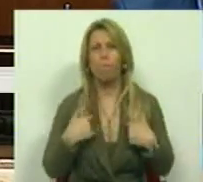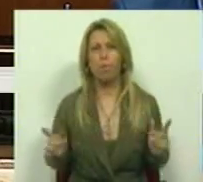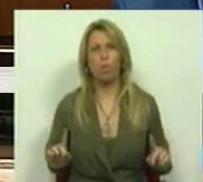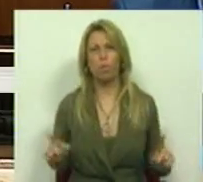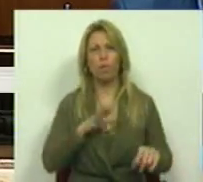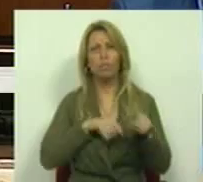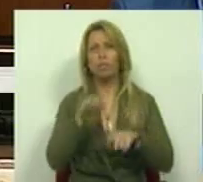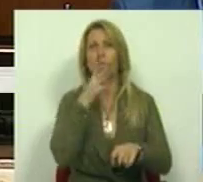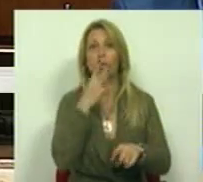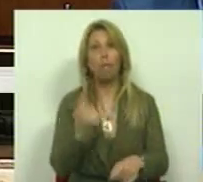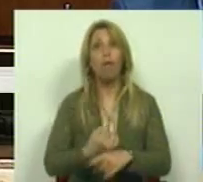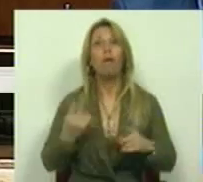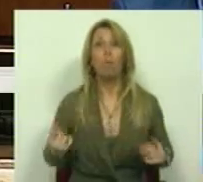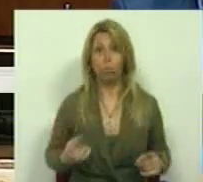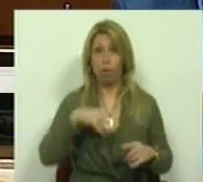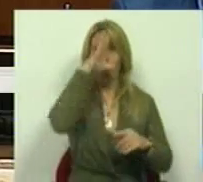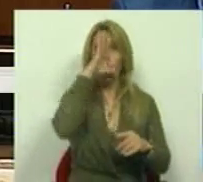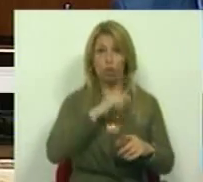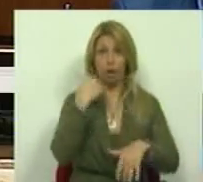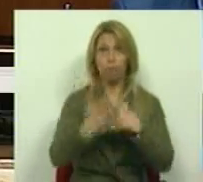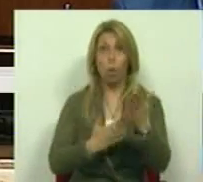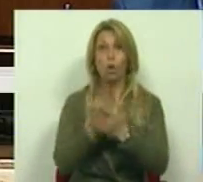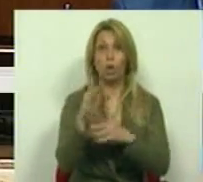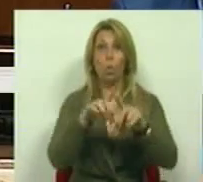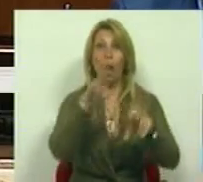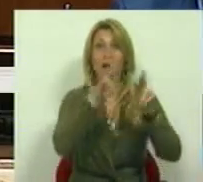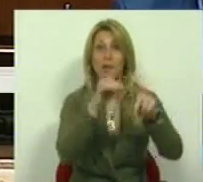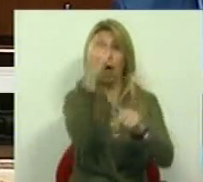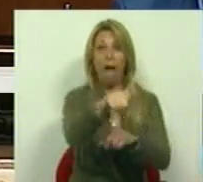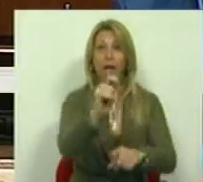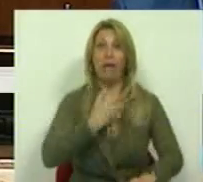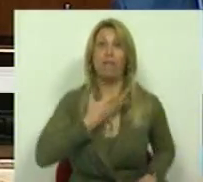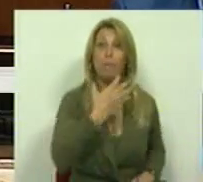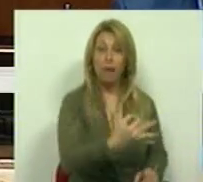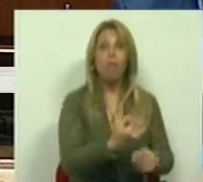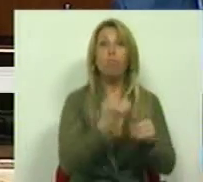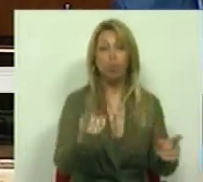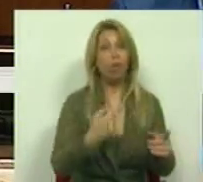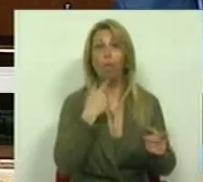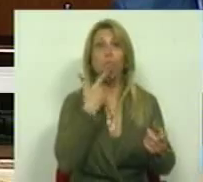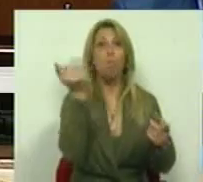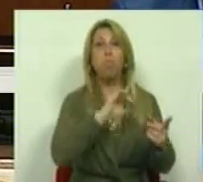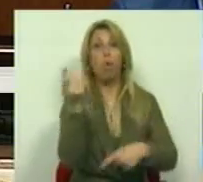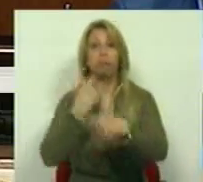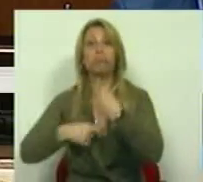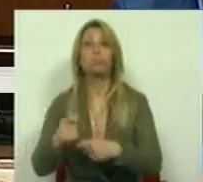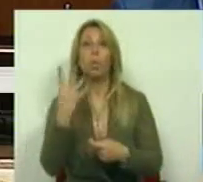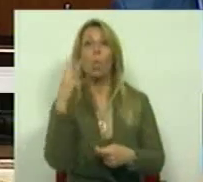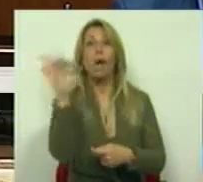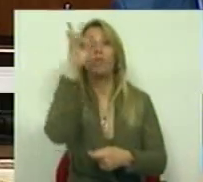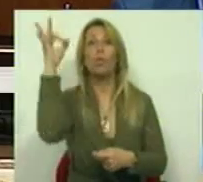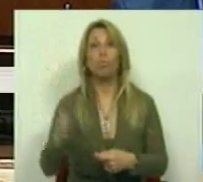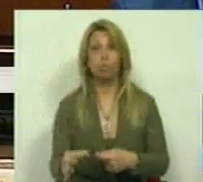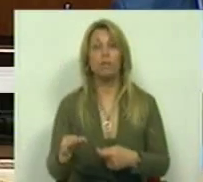razão por que o Estado ainda é acionista da EDP foi porque não pôde mobilizar 4% de ações que estão, nesta altura, ligadas na